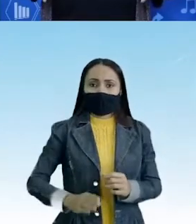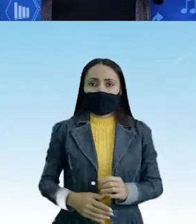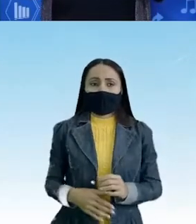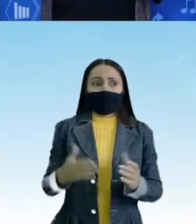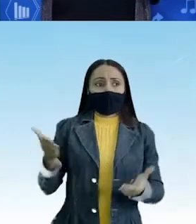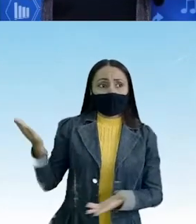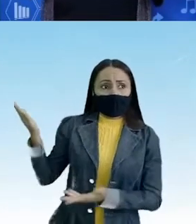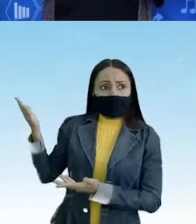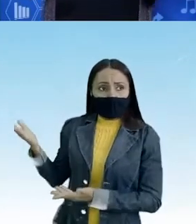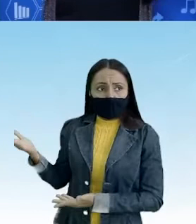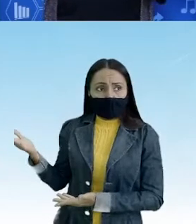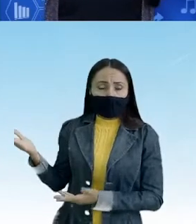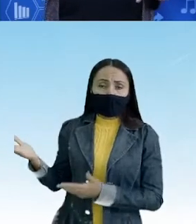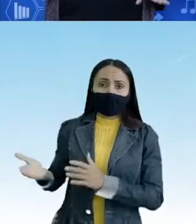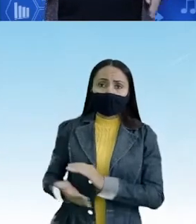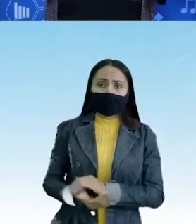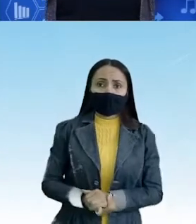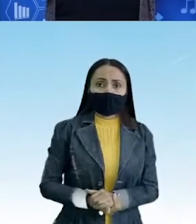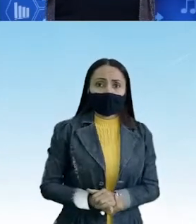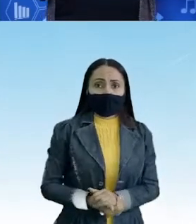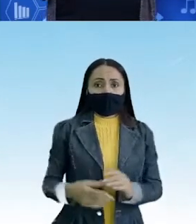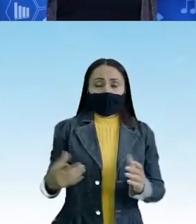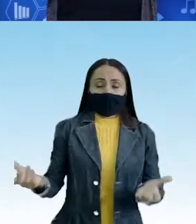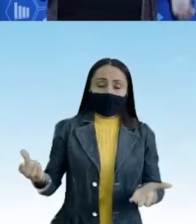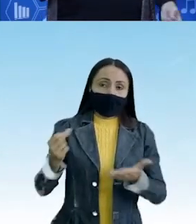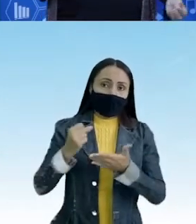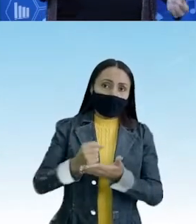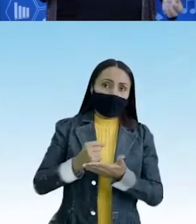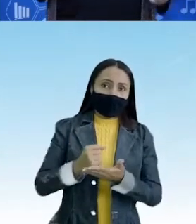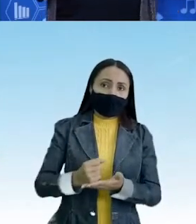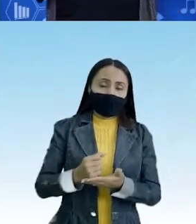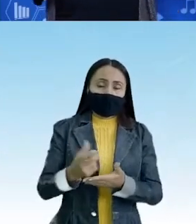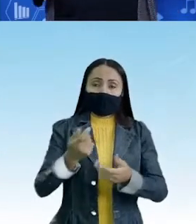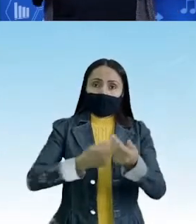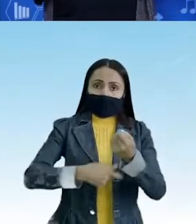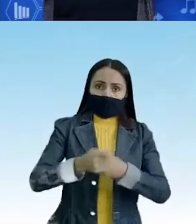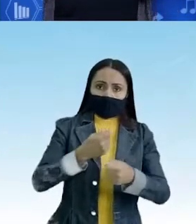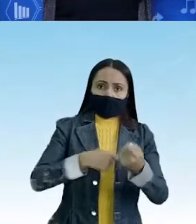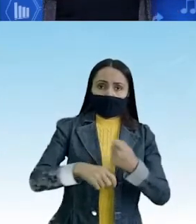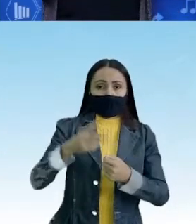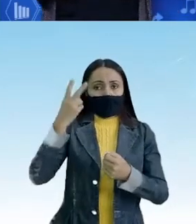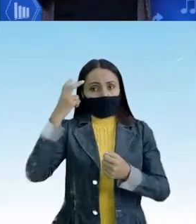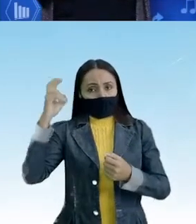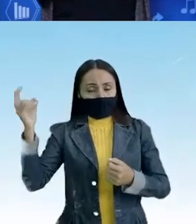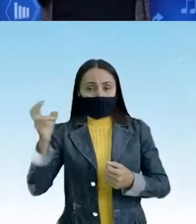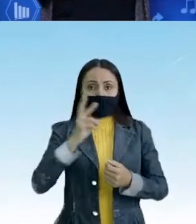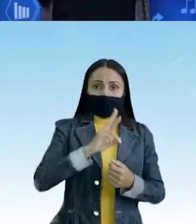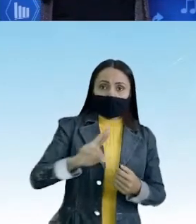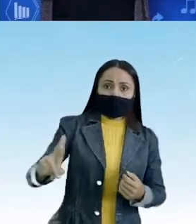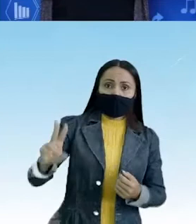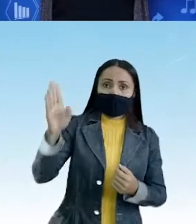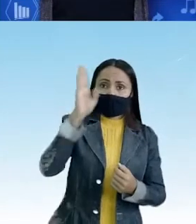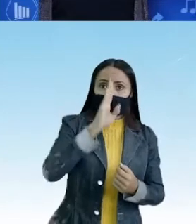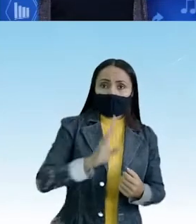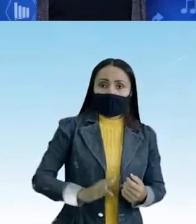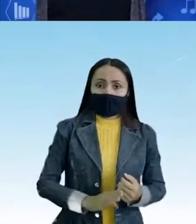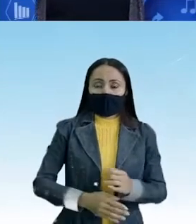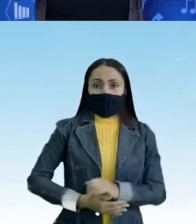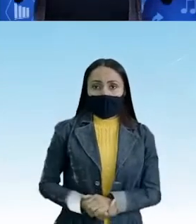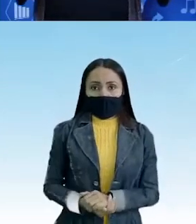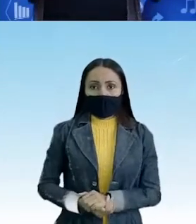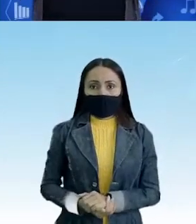eles. Eles que, além de auxiliar na formação econômica, cultural e religiosa brasileira, de suas